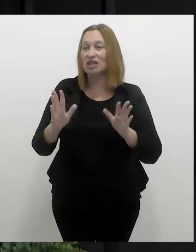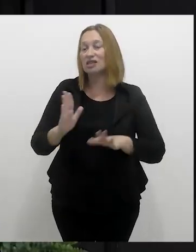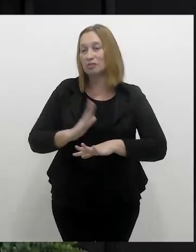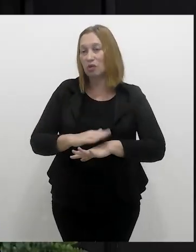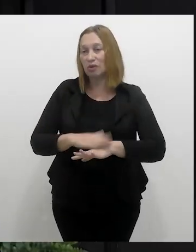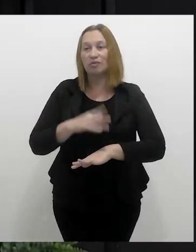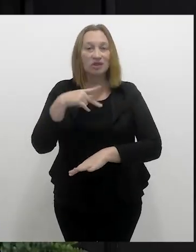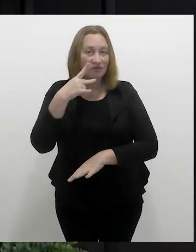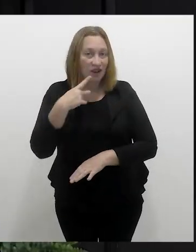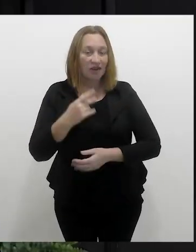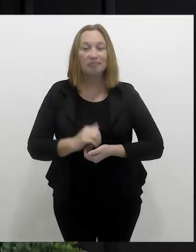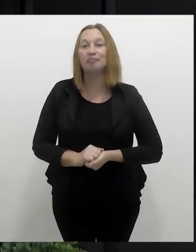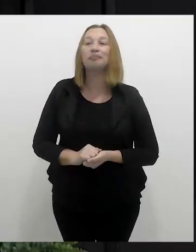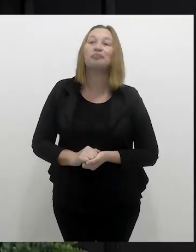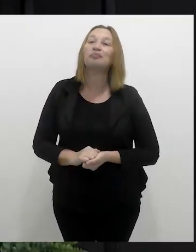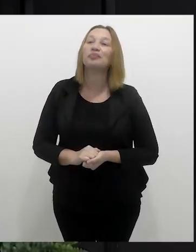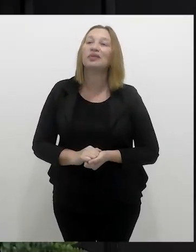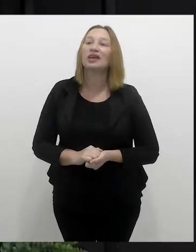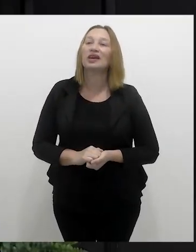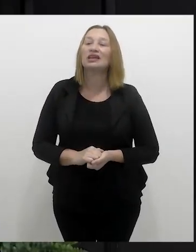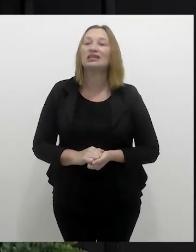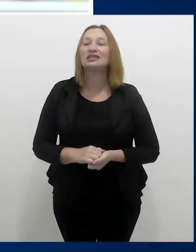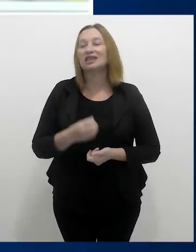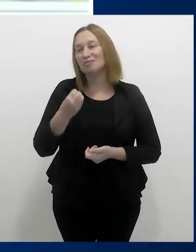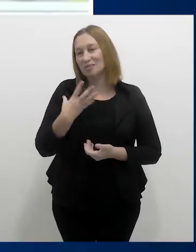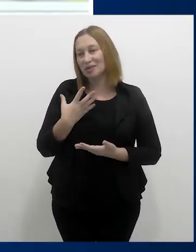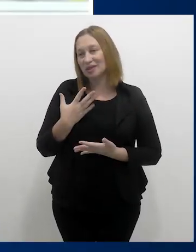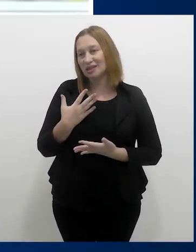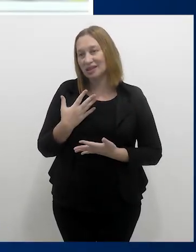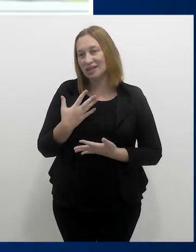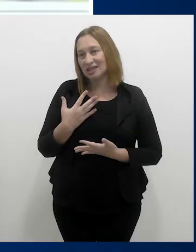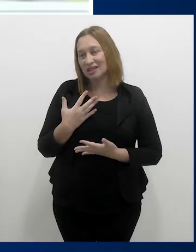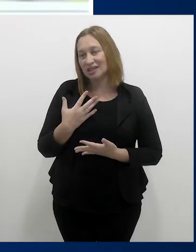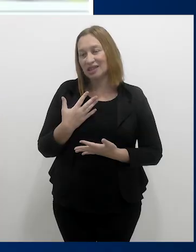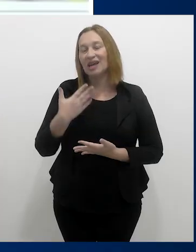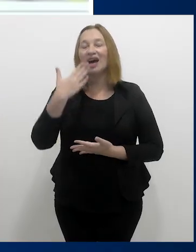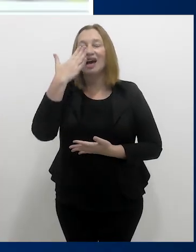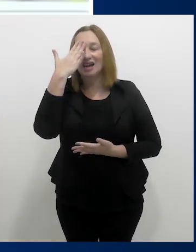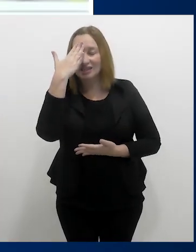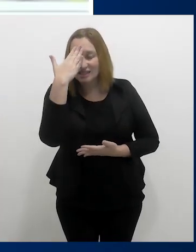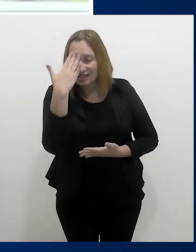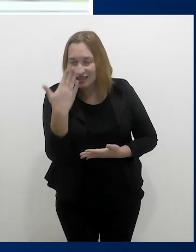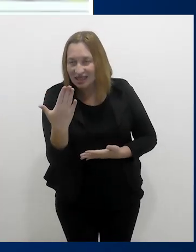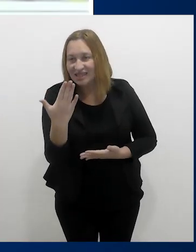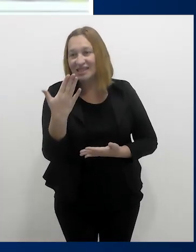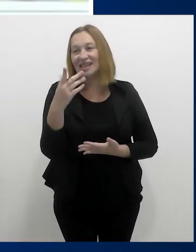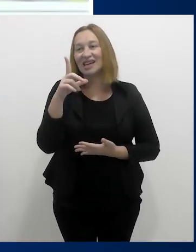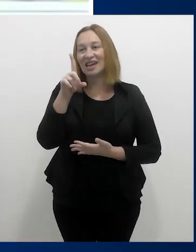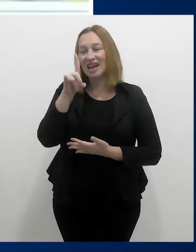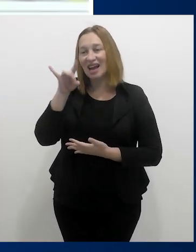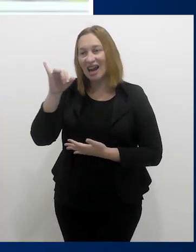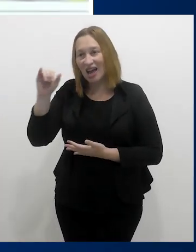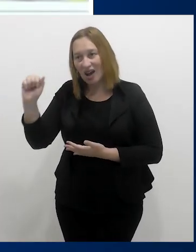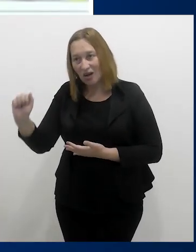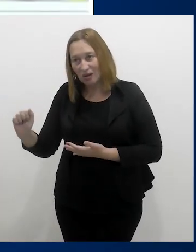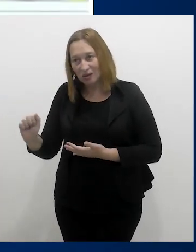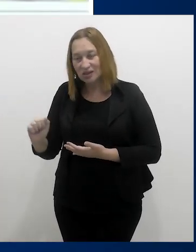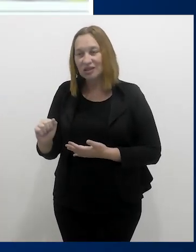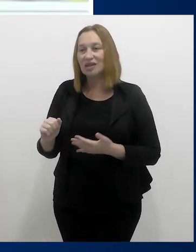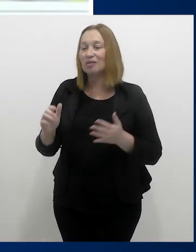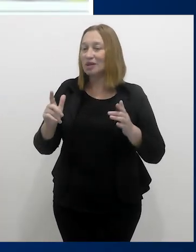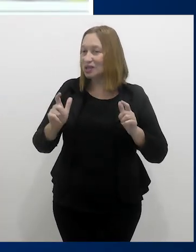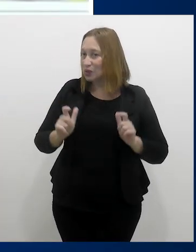te deixar esse espaço para as suas palavras finais. Tá bom, olha, eu quero também agradecer muito, Cláudia,